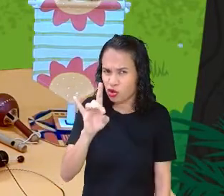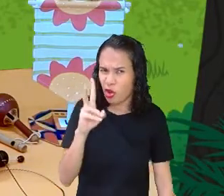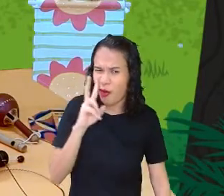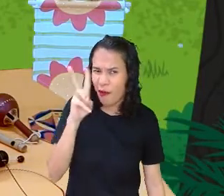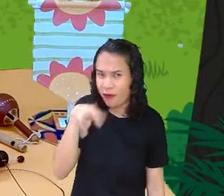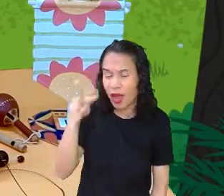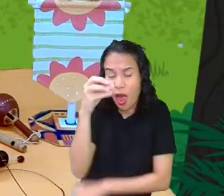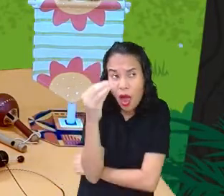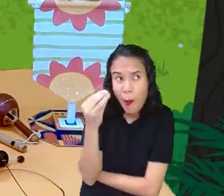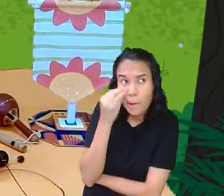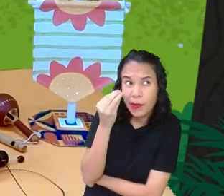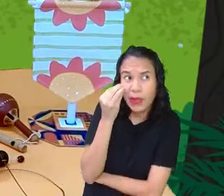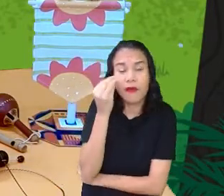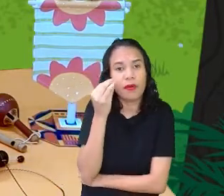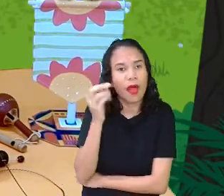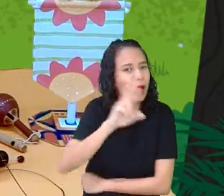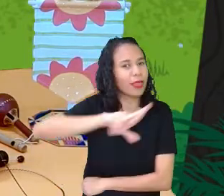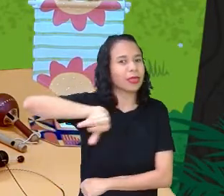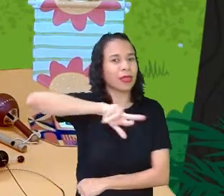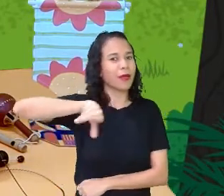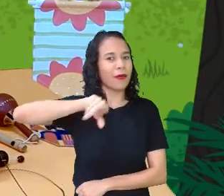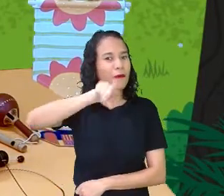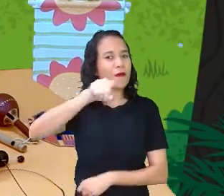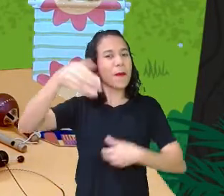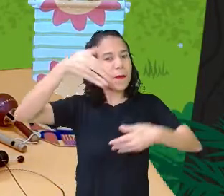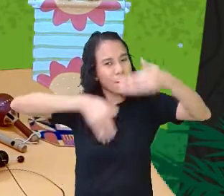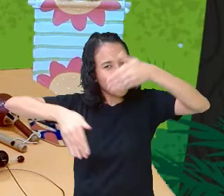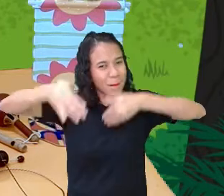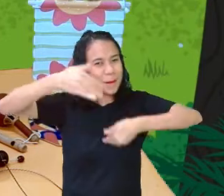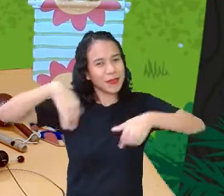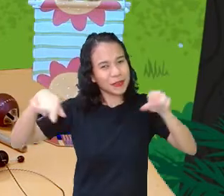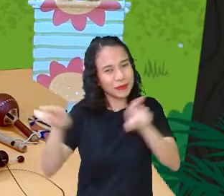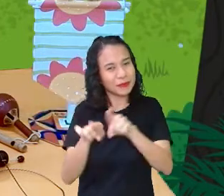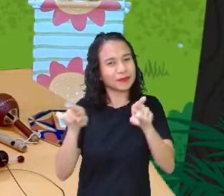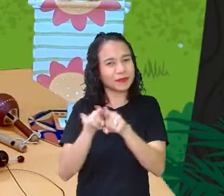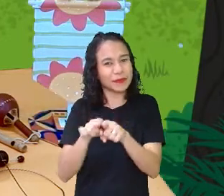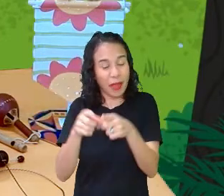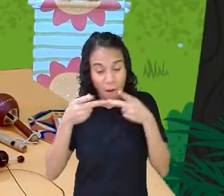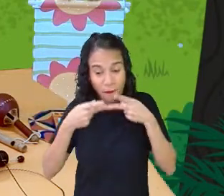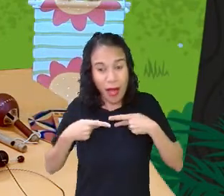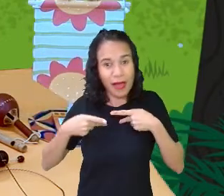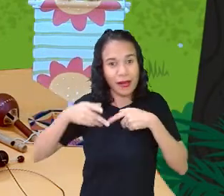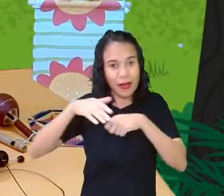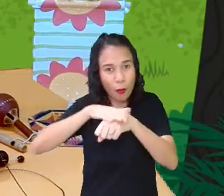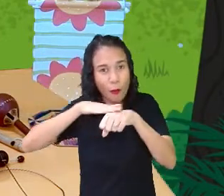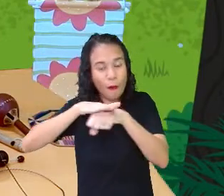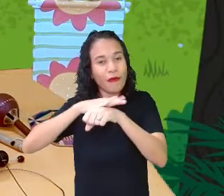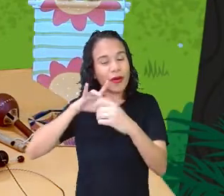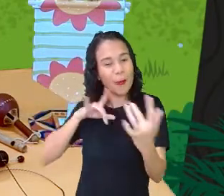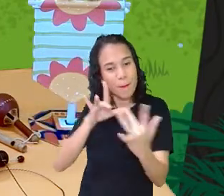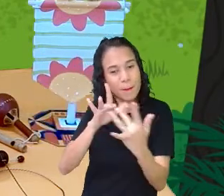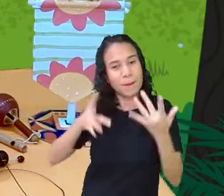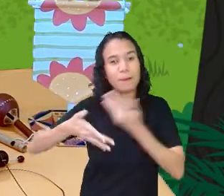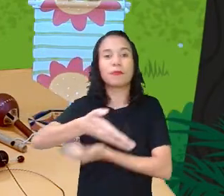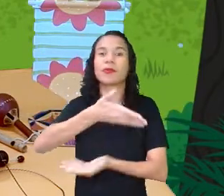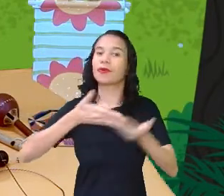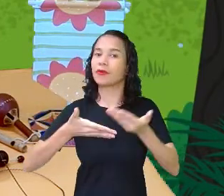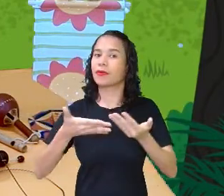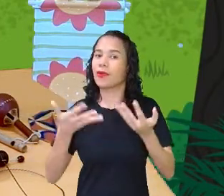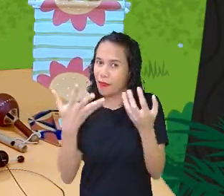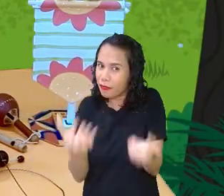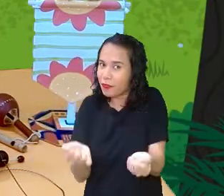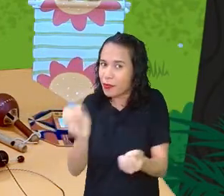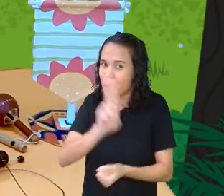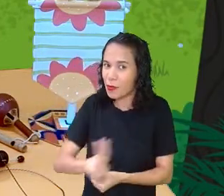só observando, não. Eu quero que vocês participem, que vocês falem, que vocês interajam. Vocês vão interagir